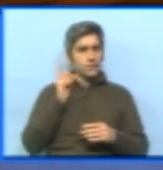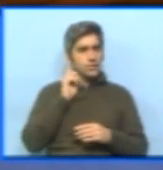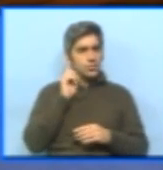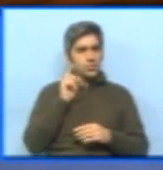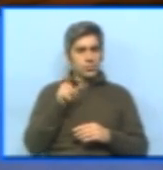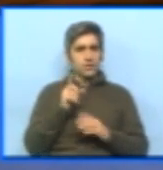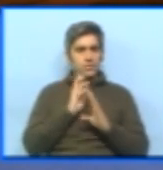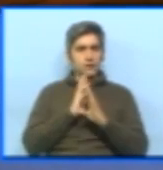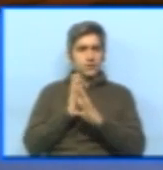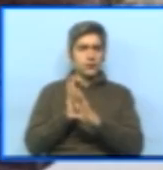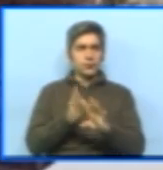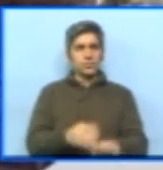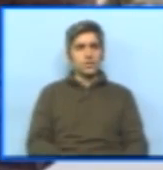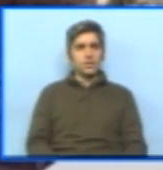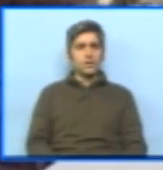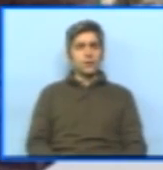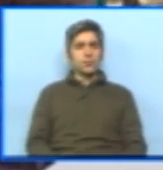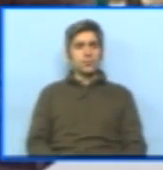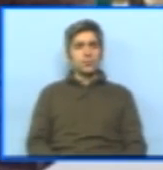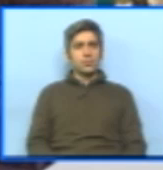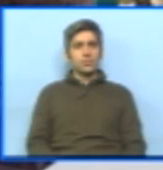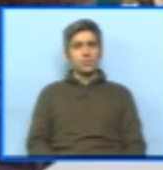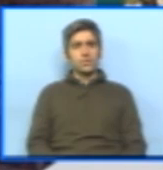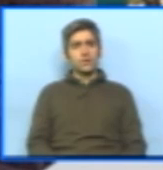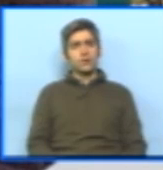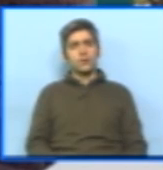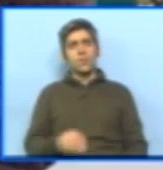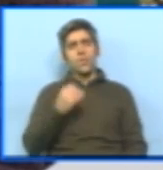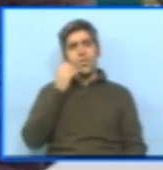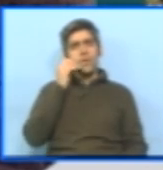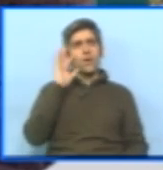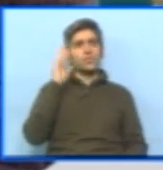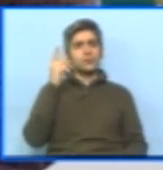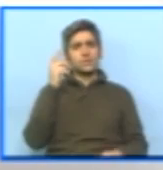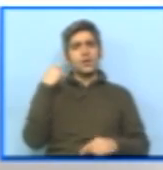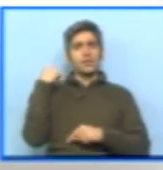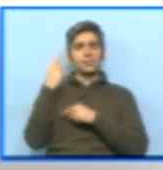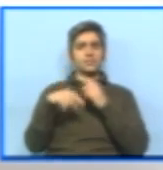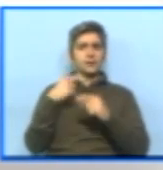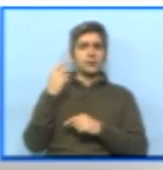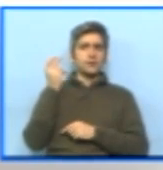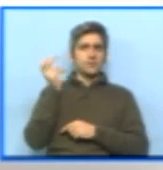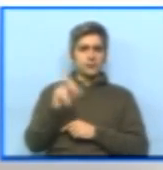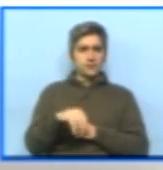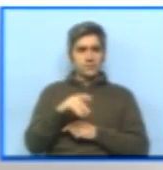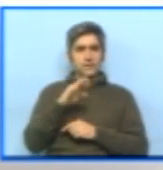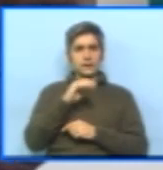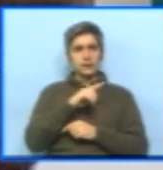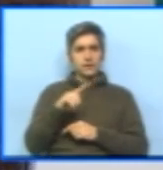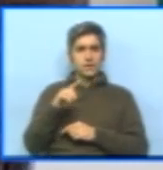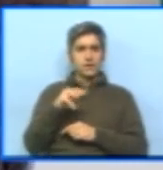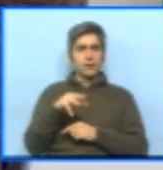mais-valia da própria romaria. E como é que aconteceu a inserção numa tradição que é muito específica de São Miguel,